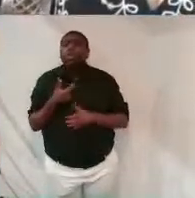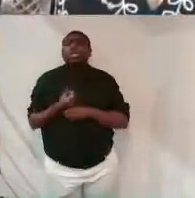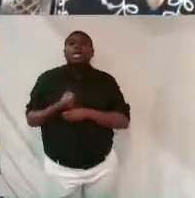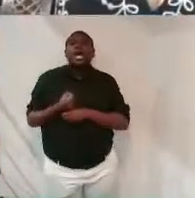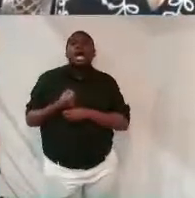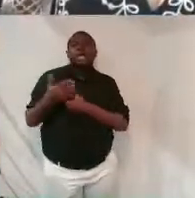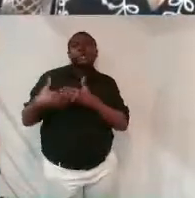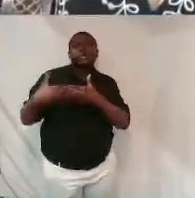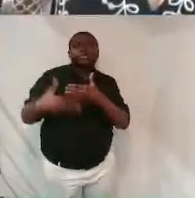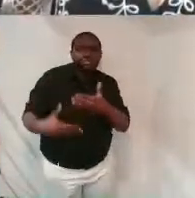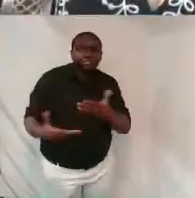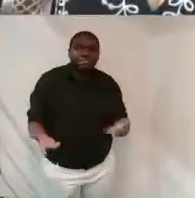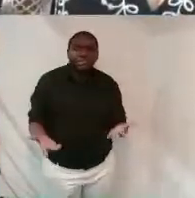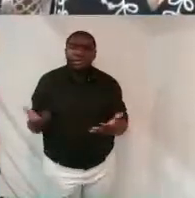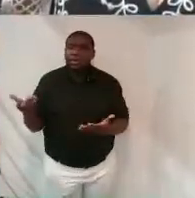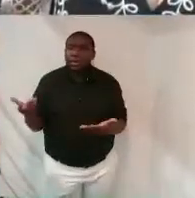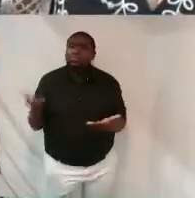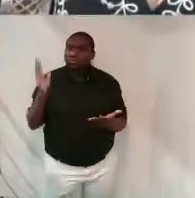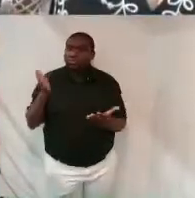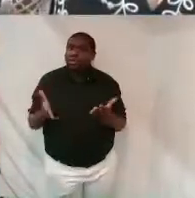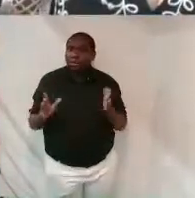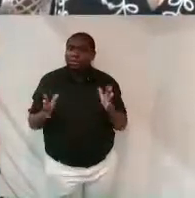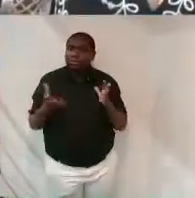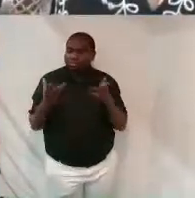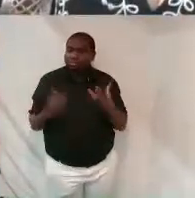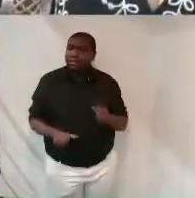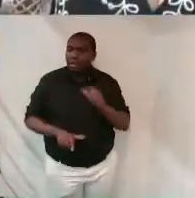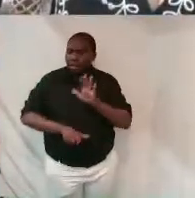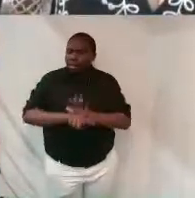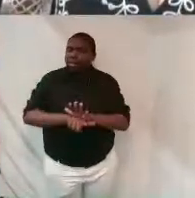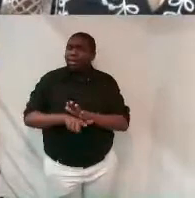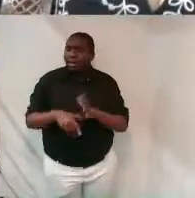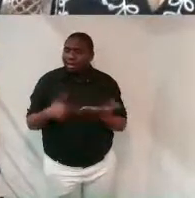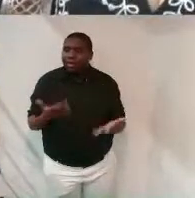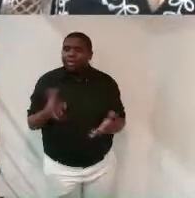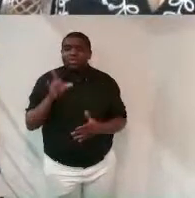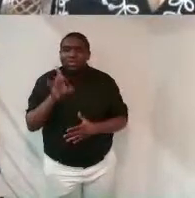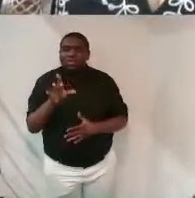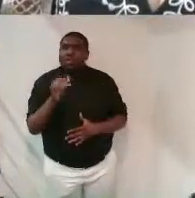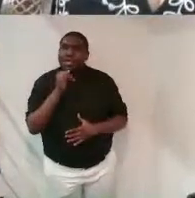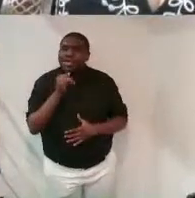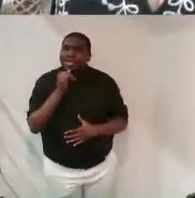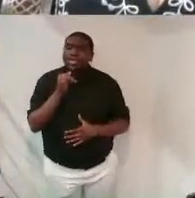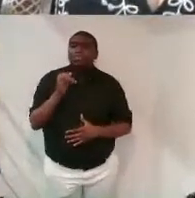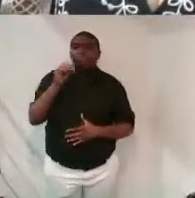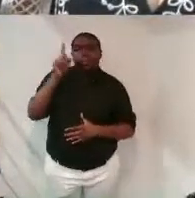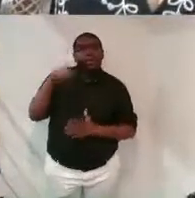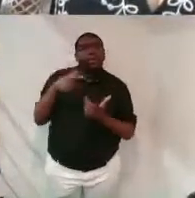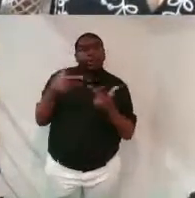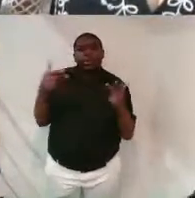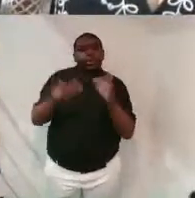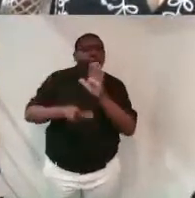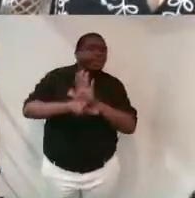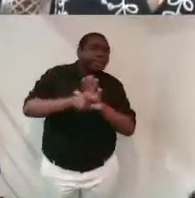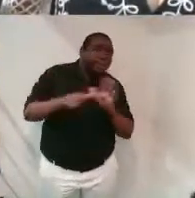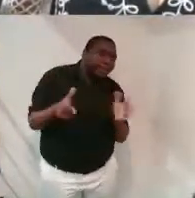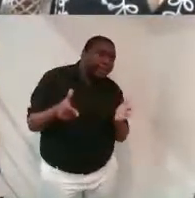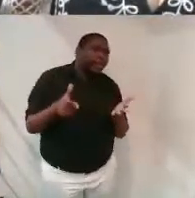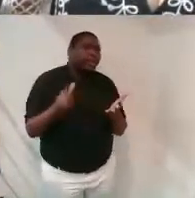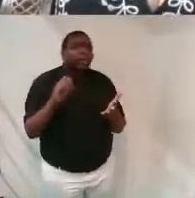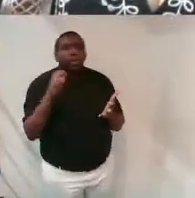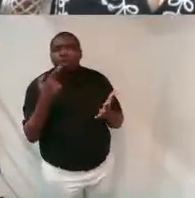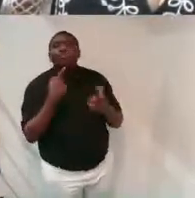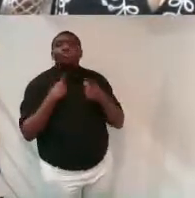da aprovação da Lei de Política Nacional. Não é só realmente falta de legislação, falta de